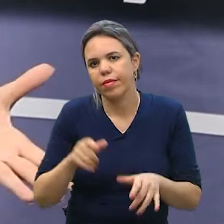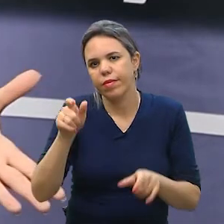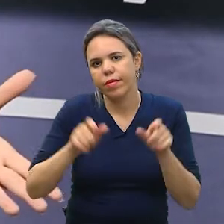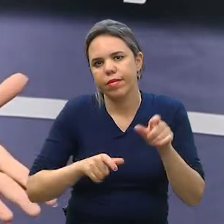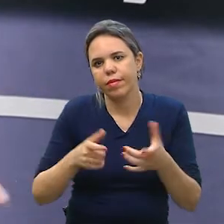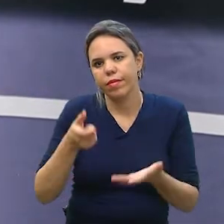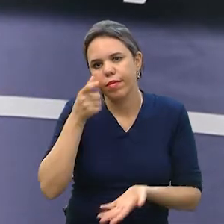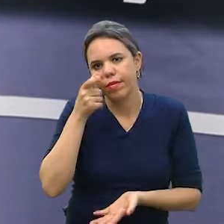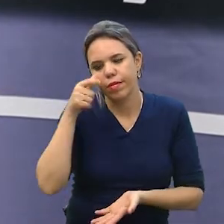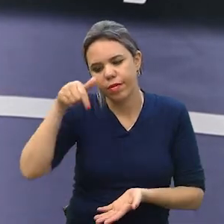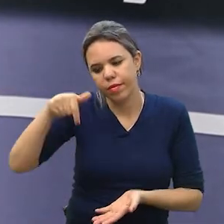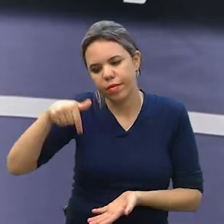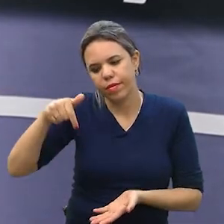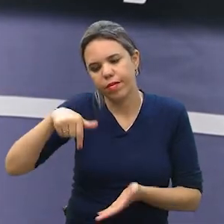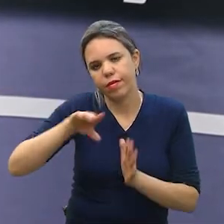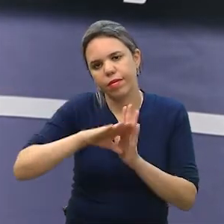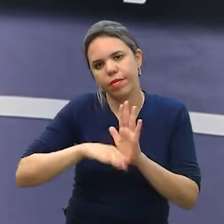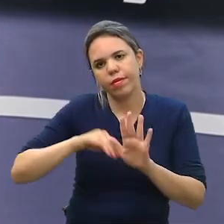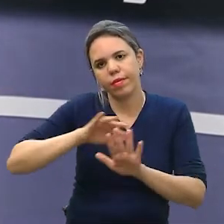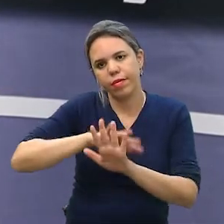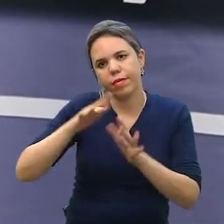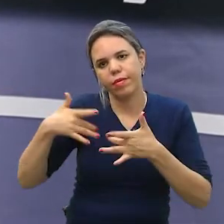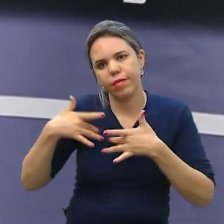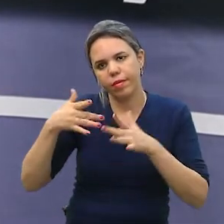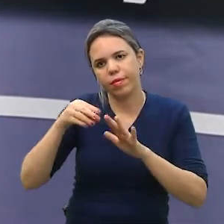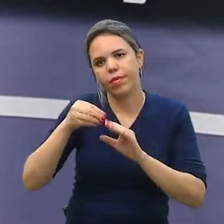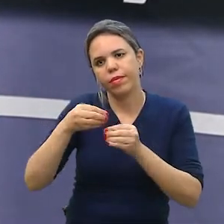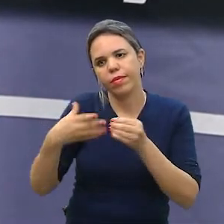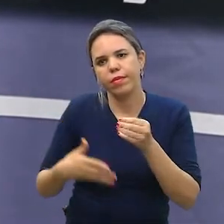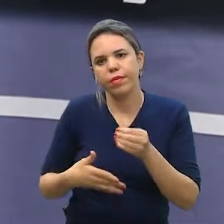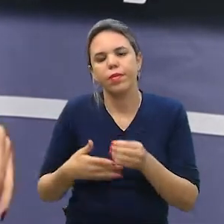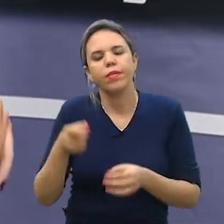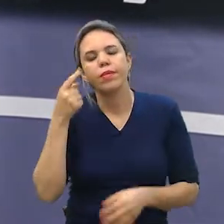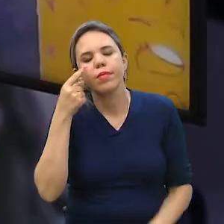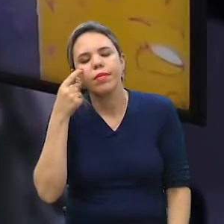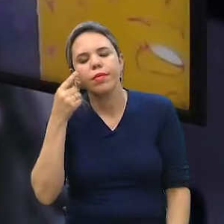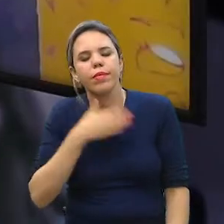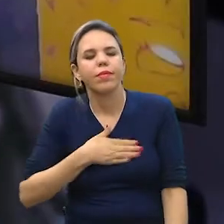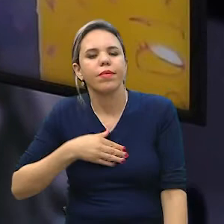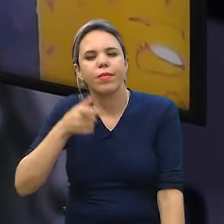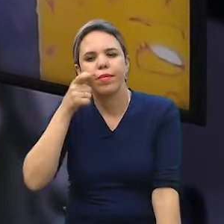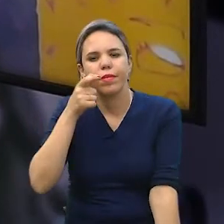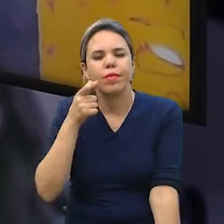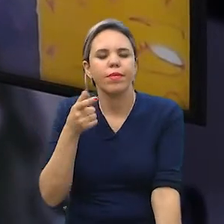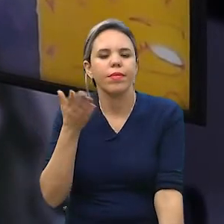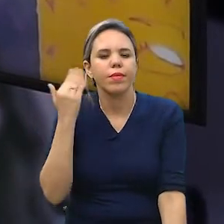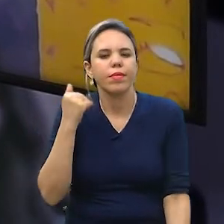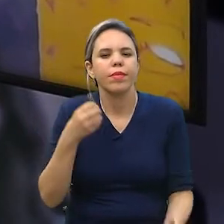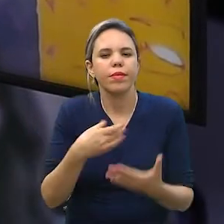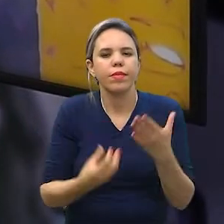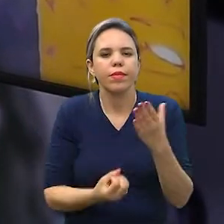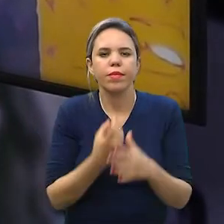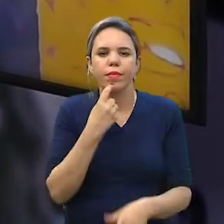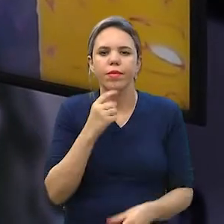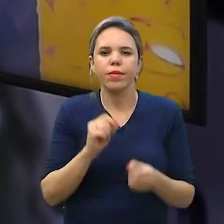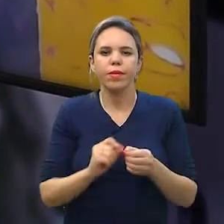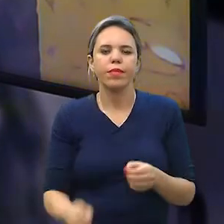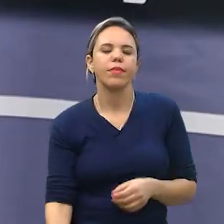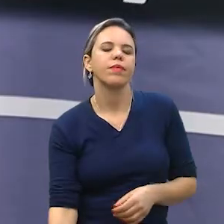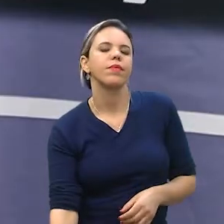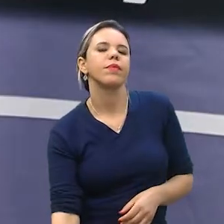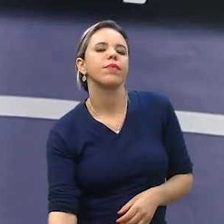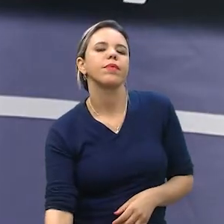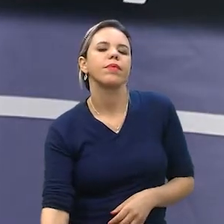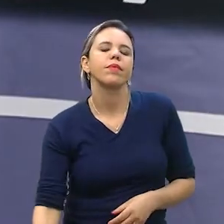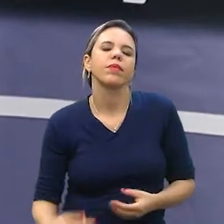alguém que assiste o nosso conteúdo aqui, o Mãos Solidárias, e gosta de ficar por dentro aí do que Campinas tem realizado de